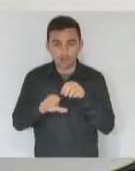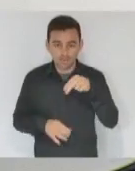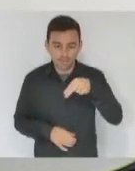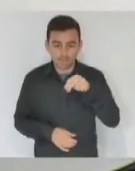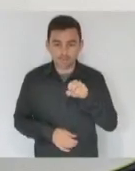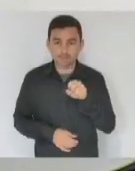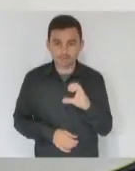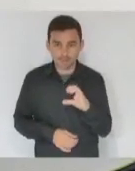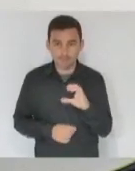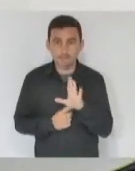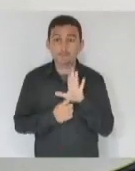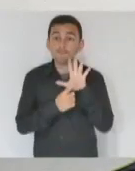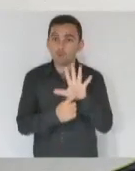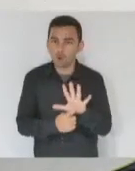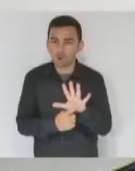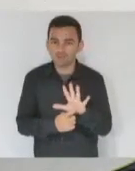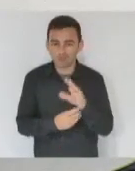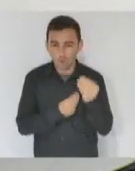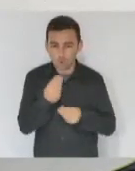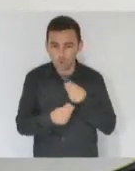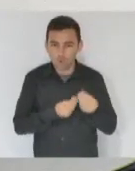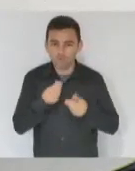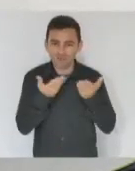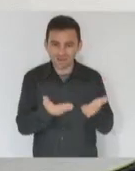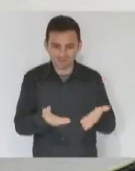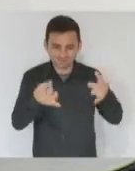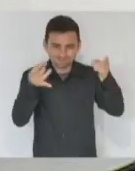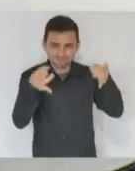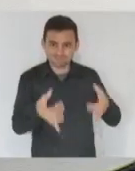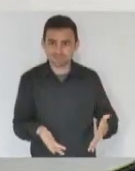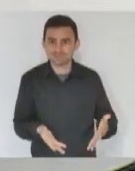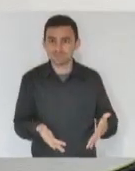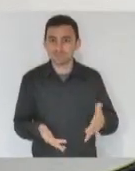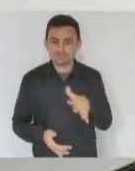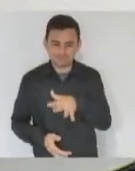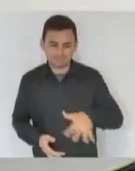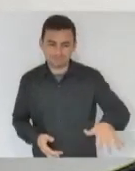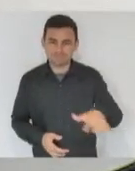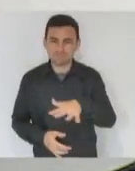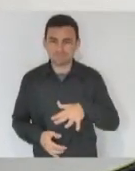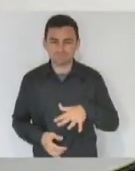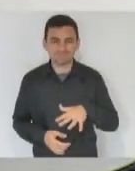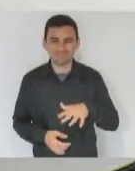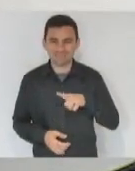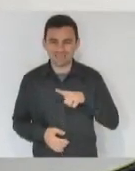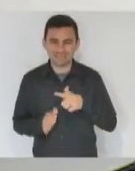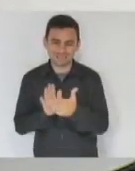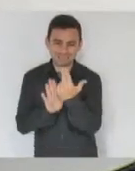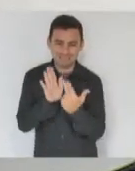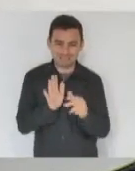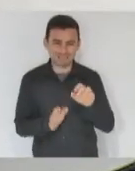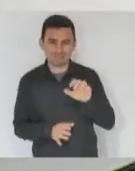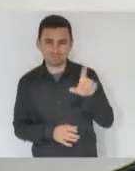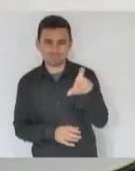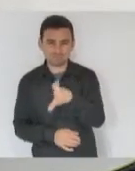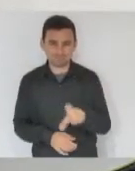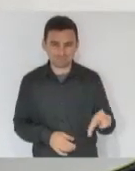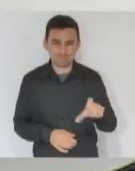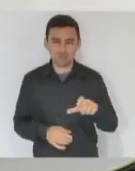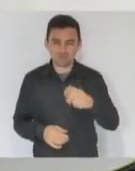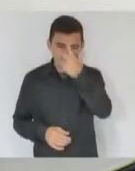mostrando o estado total de abandono, largado, pichado, entregue aos usuários de